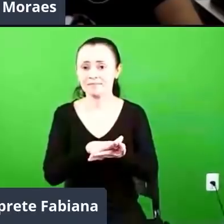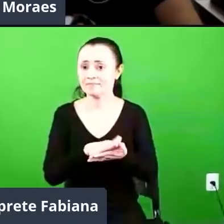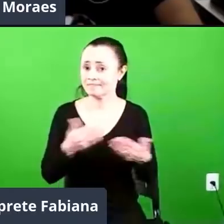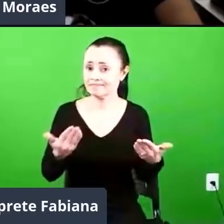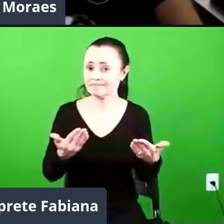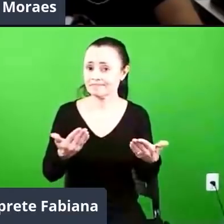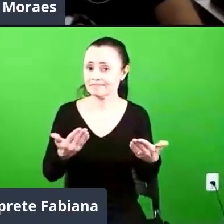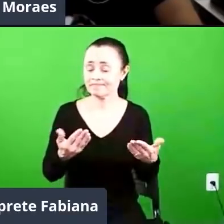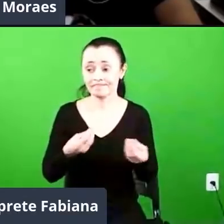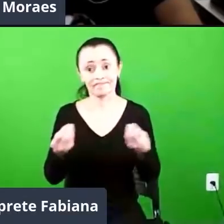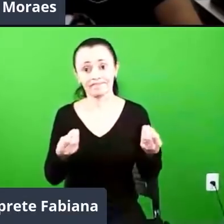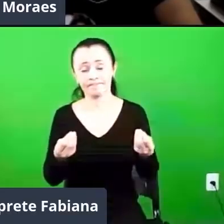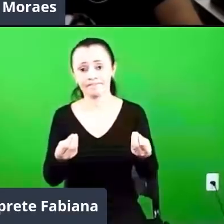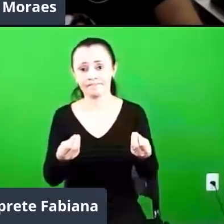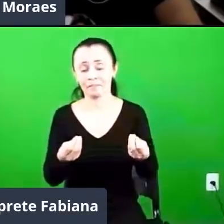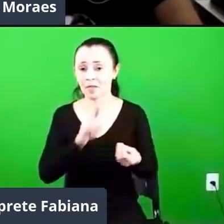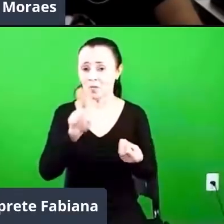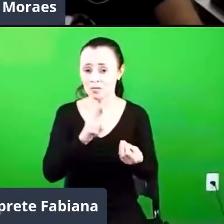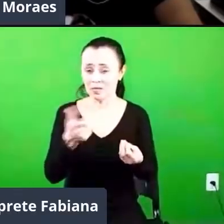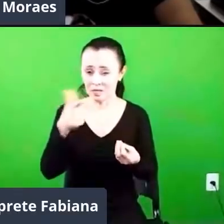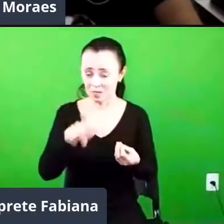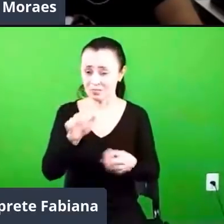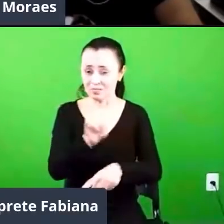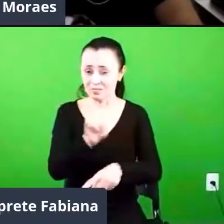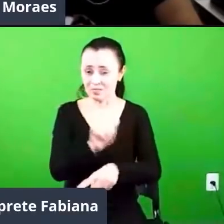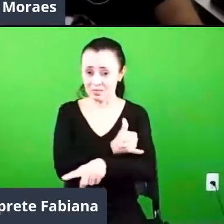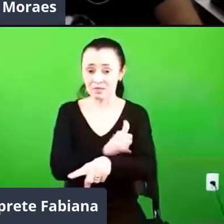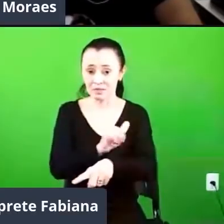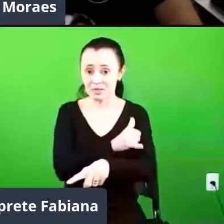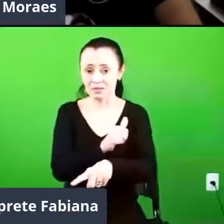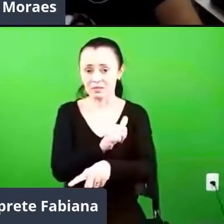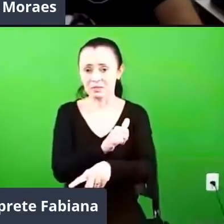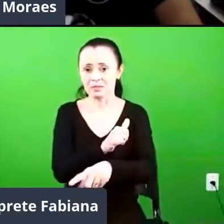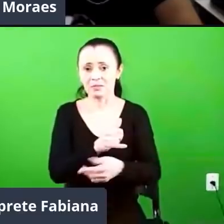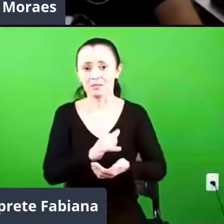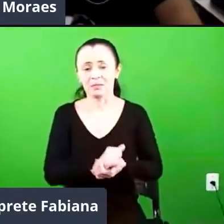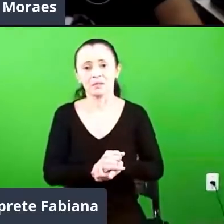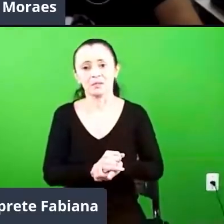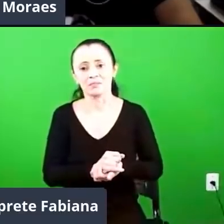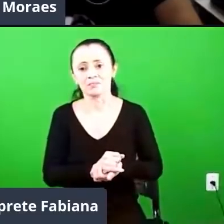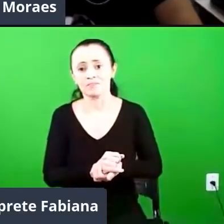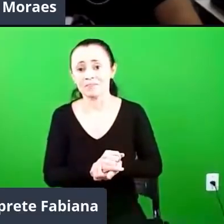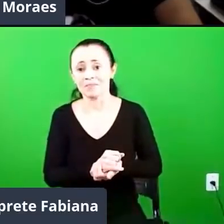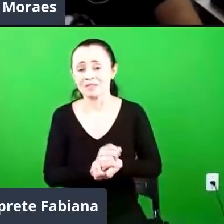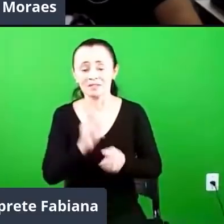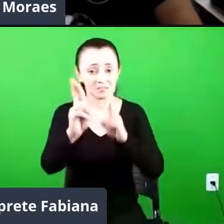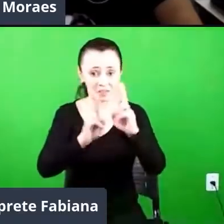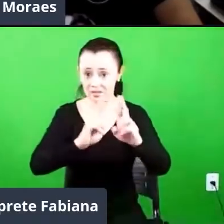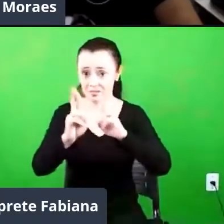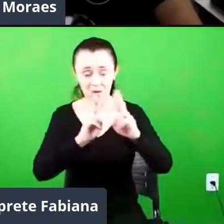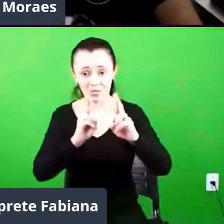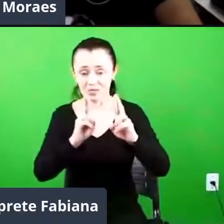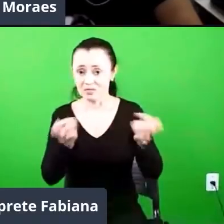estratégia? Né? Então, assim, na verdade, nós não temos essa resposta, né? Eu acho que ninguém tem. E quem tiver, manda